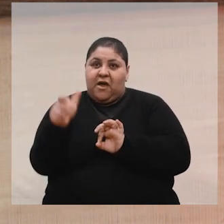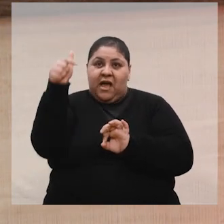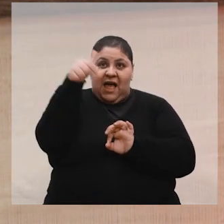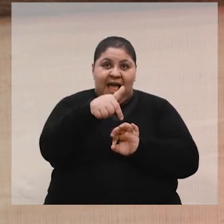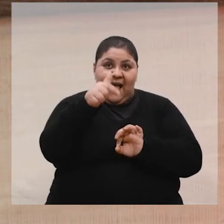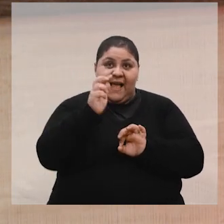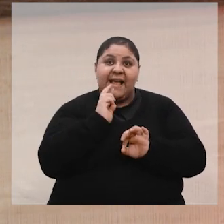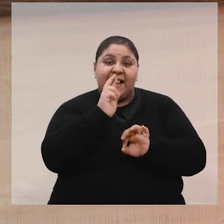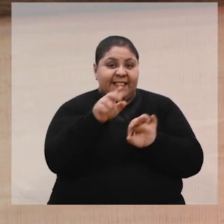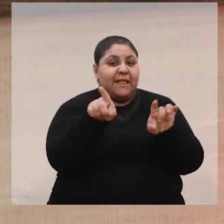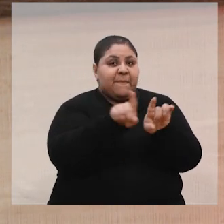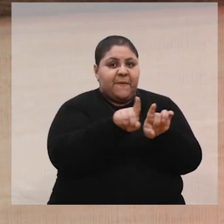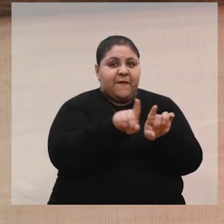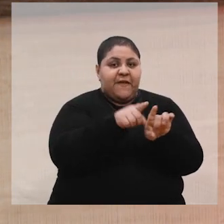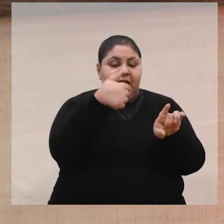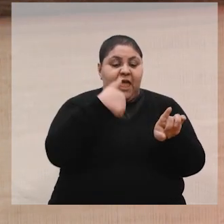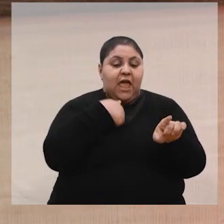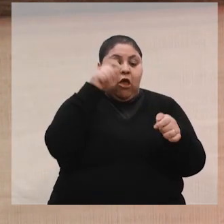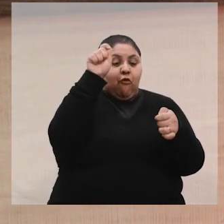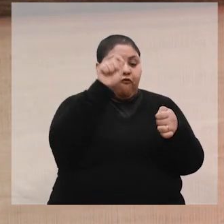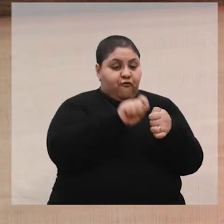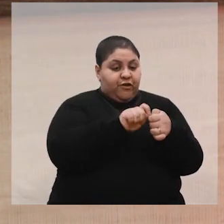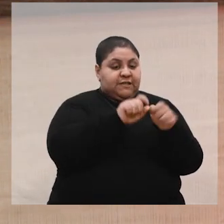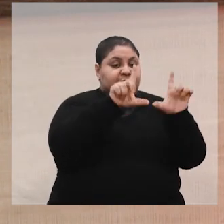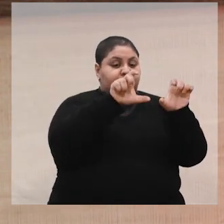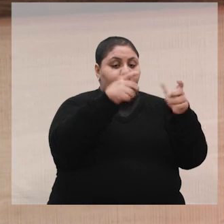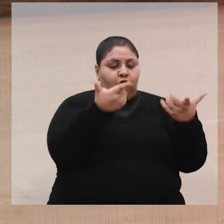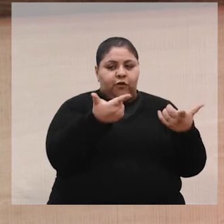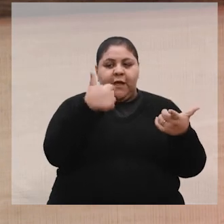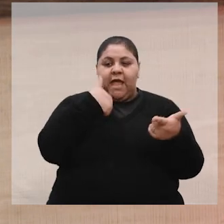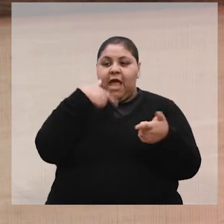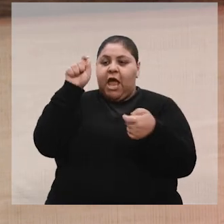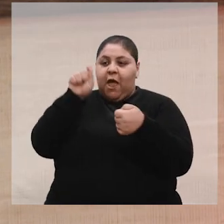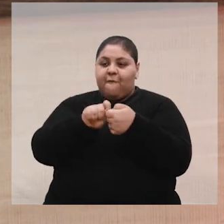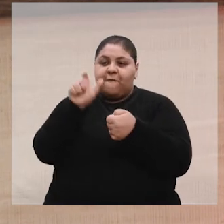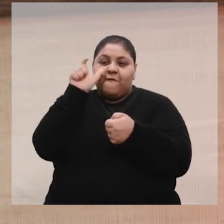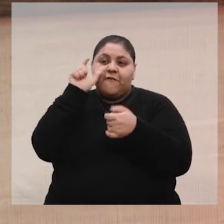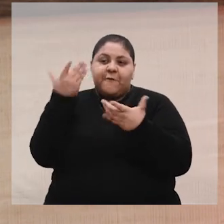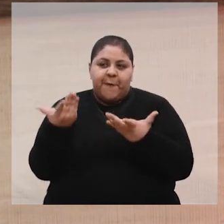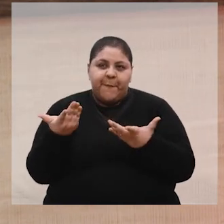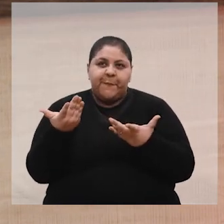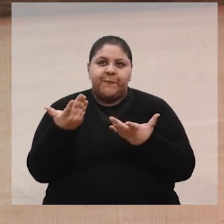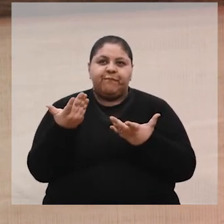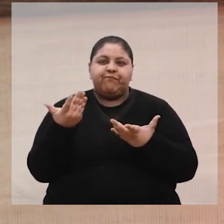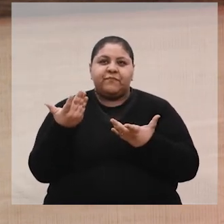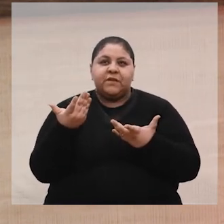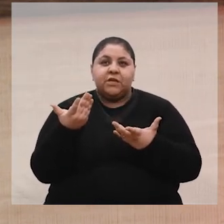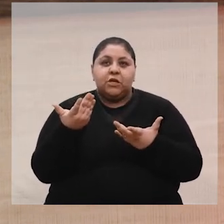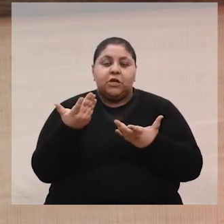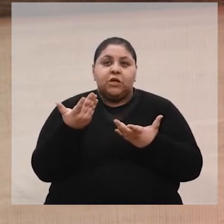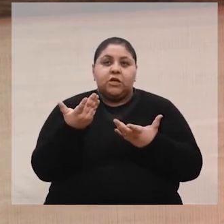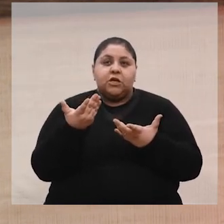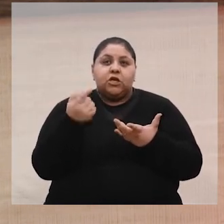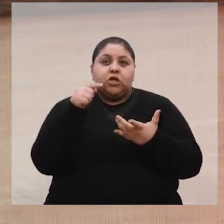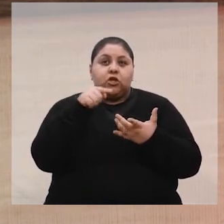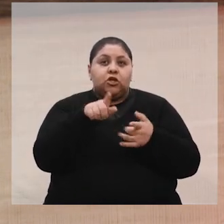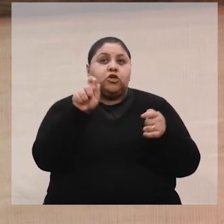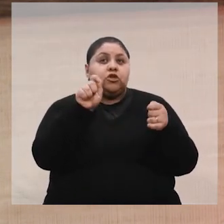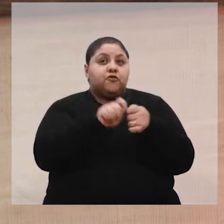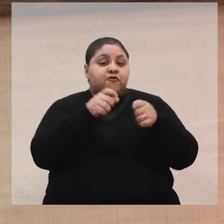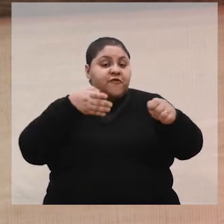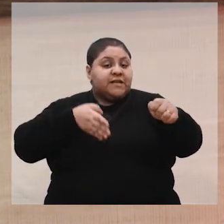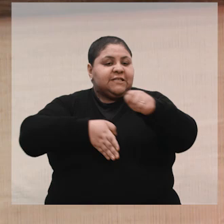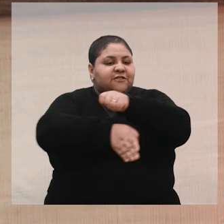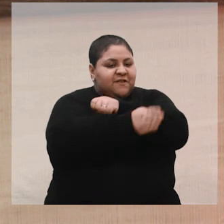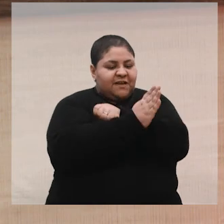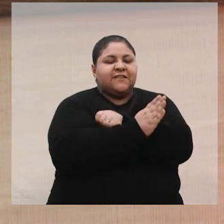tuas respostas também, eu fiz a foto, eu vi não sei, tal coisa. Ou seja, tu fizeste essas